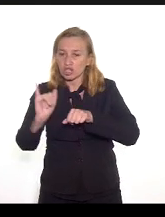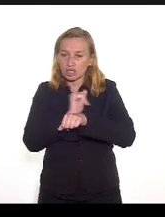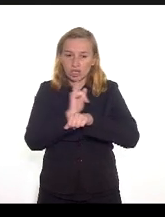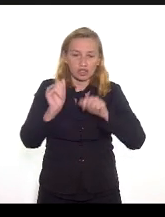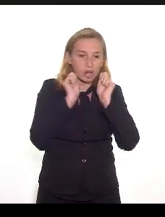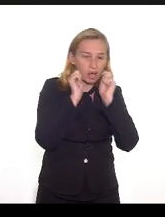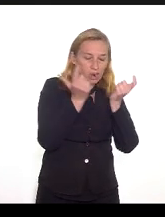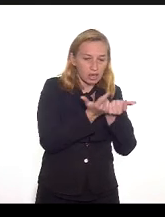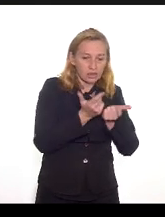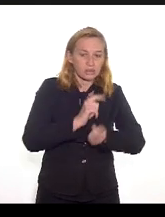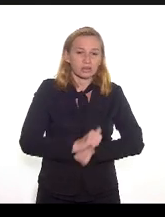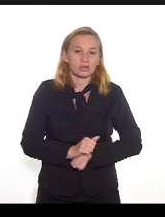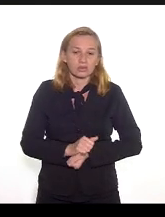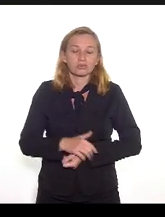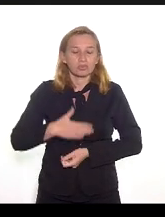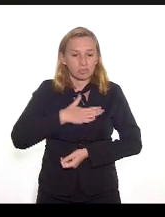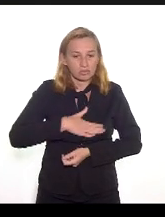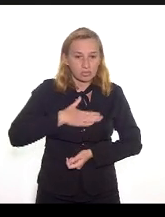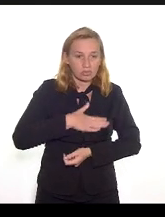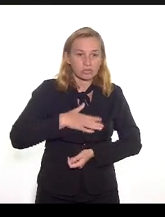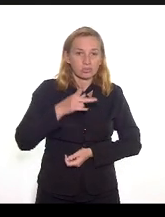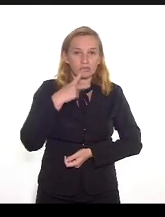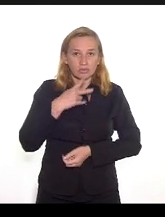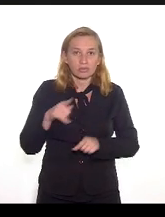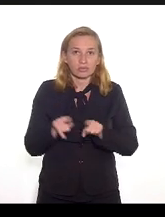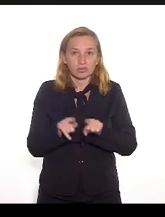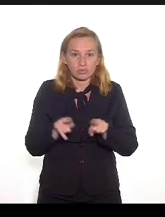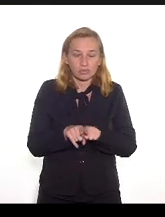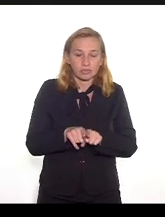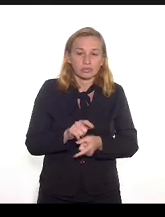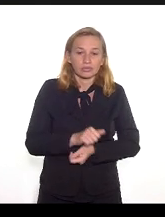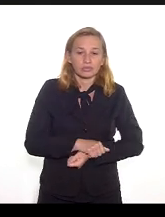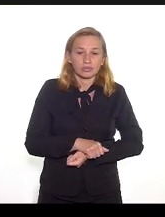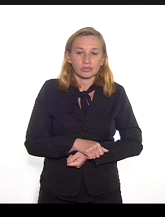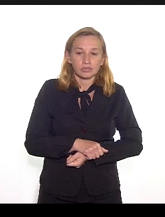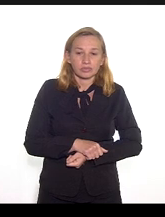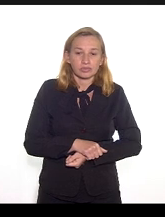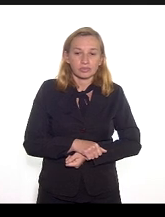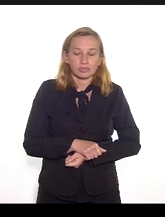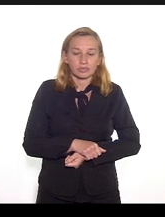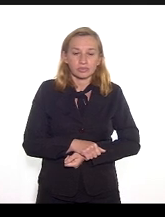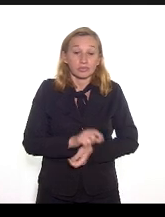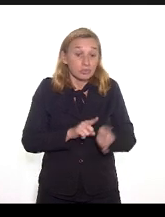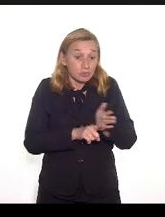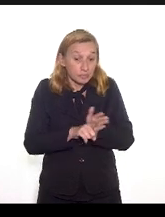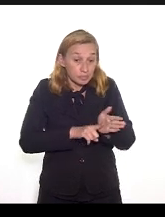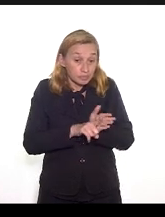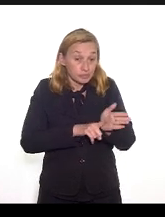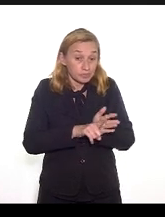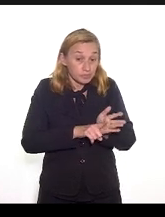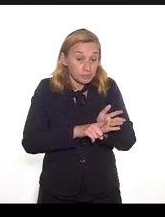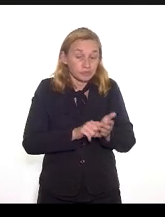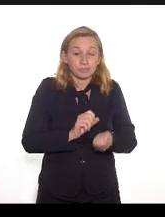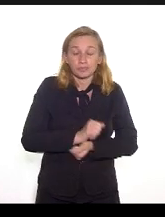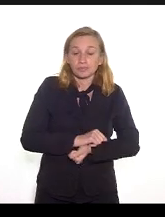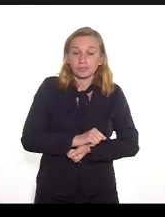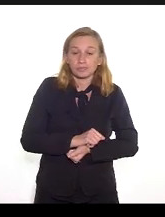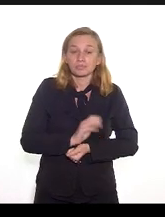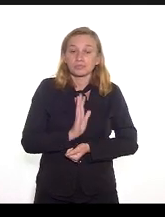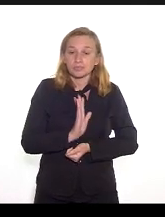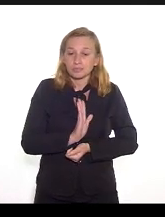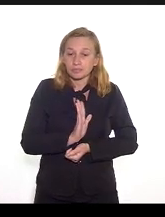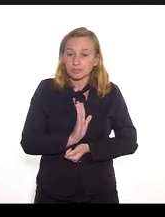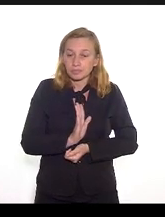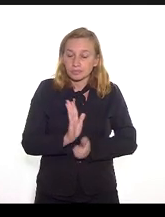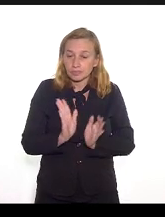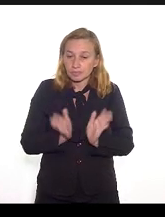Alerj. Né? Gostaria de destacar também que, em termos de pesquisa, nós atualmente